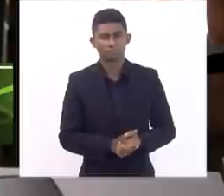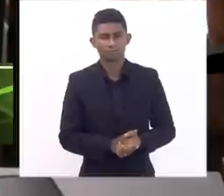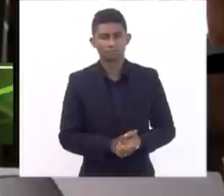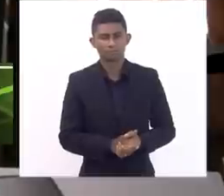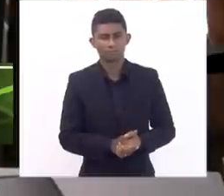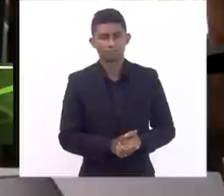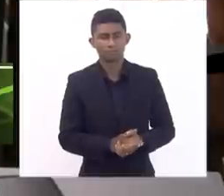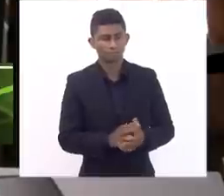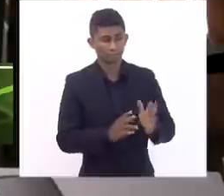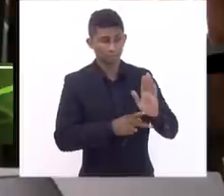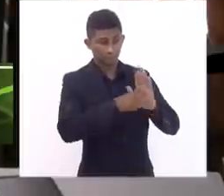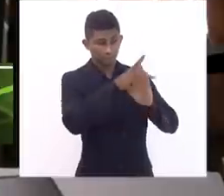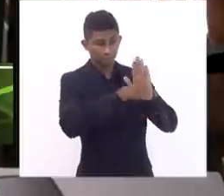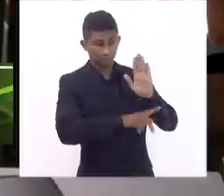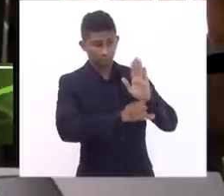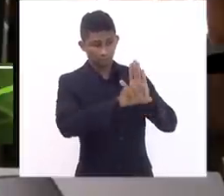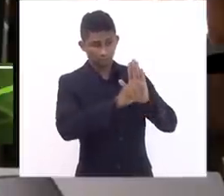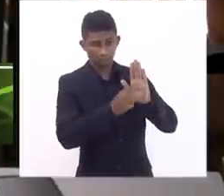projeto de lei,